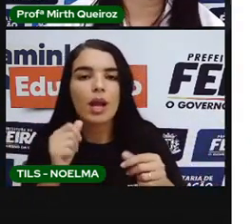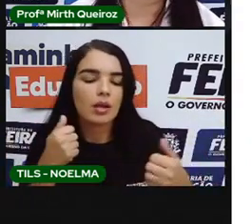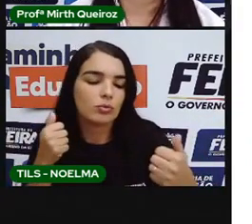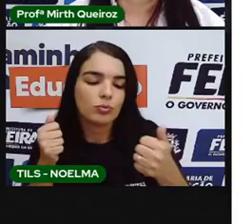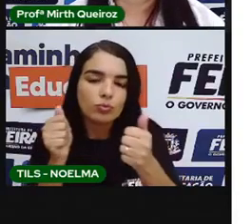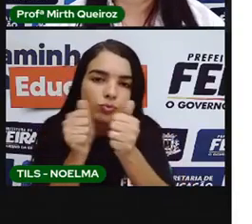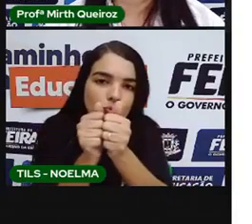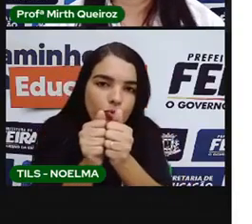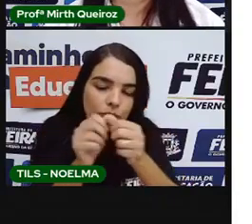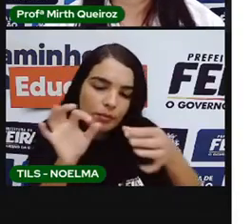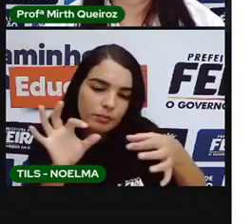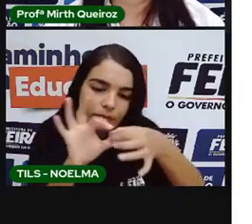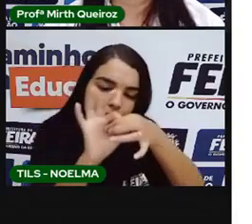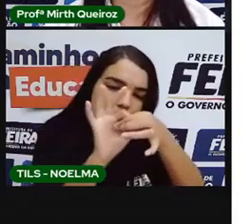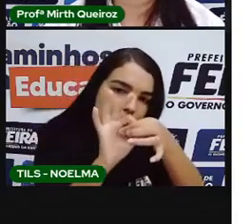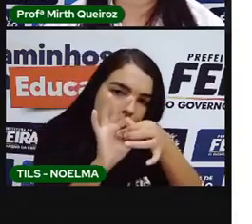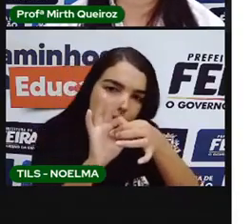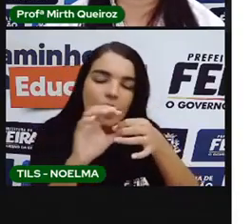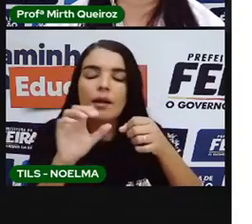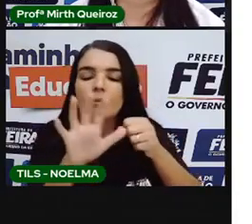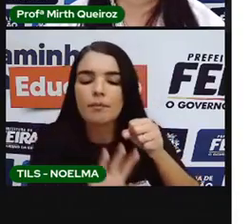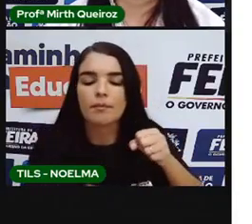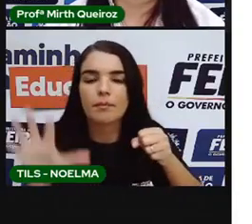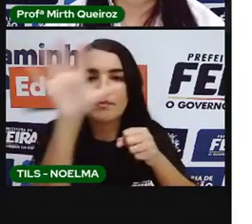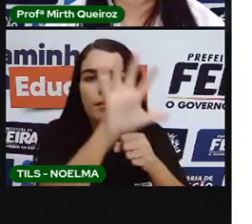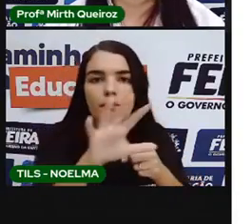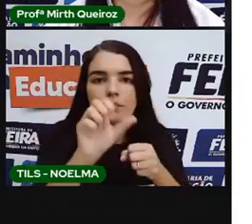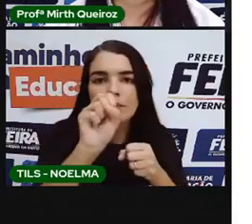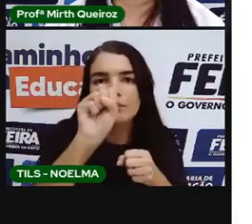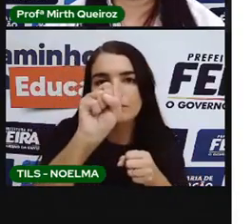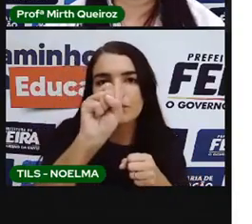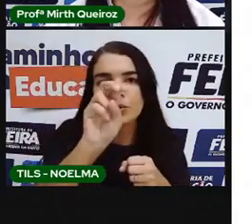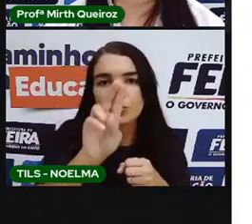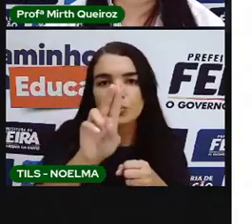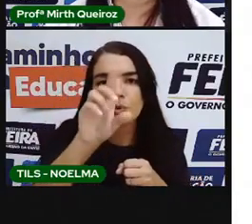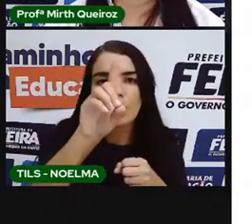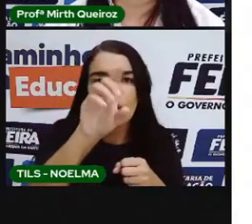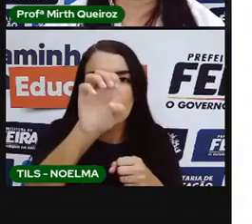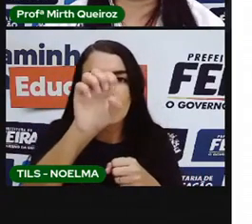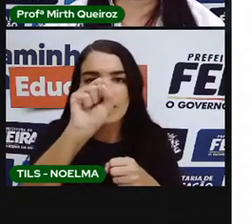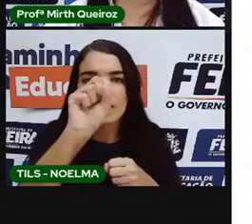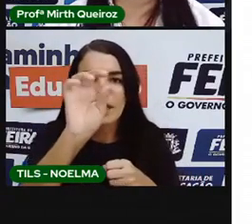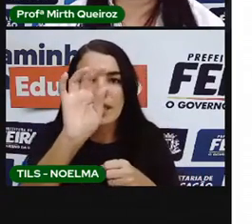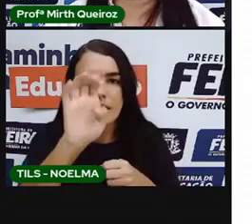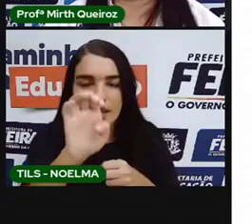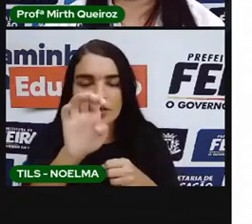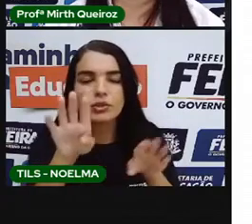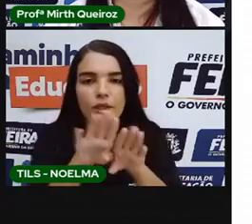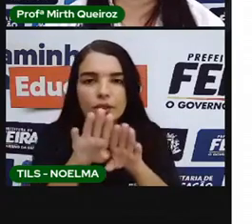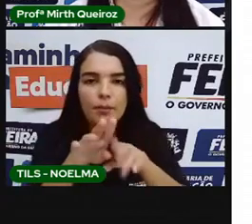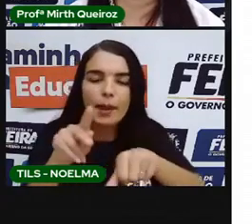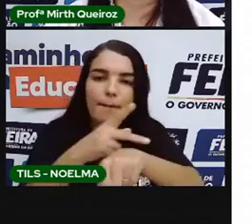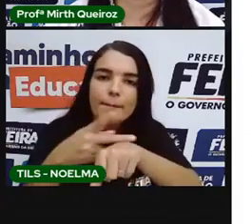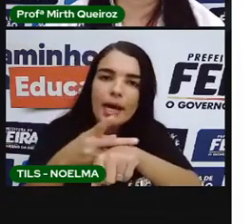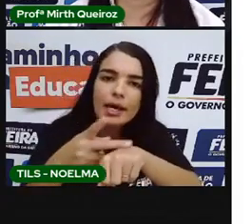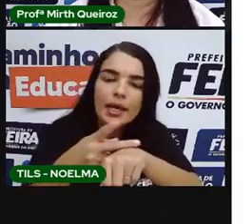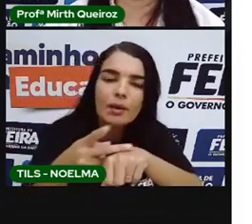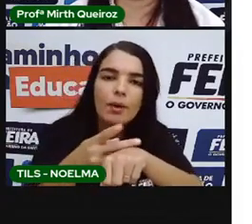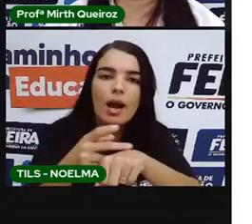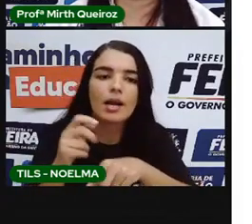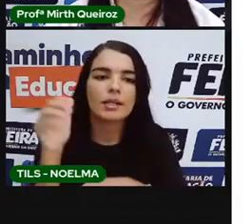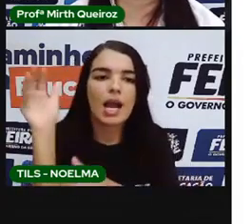sudeste e a centro-oeste, né? Além dos países Uruguai, Paraguai e